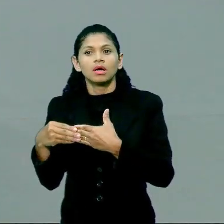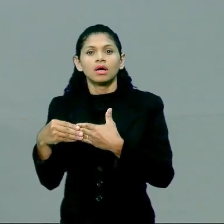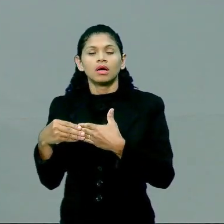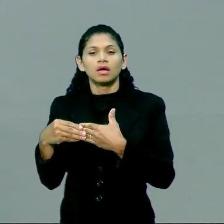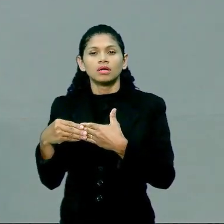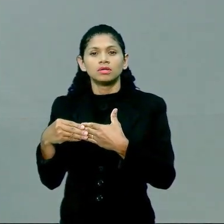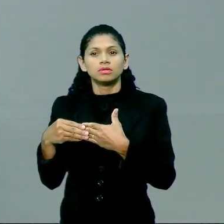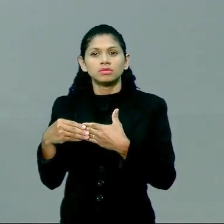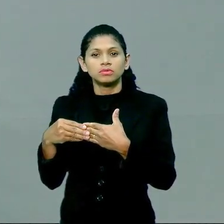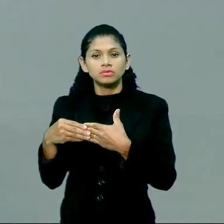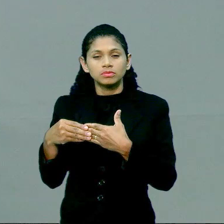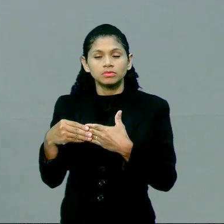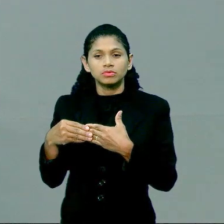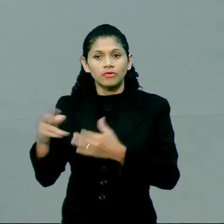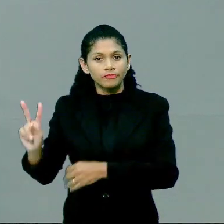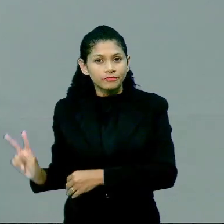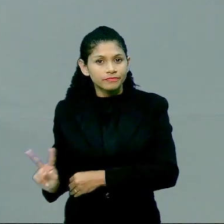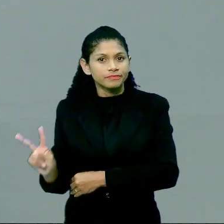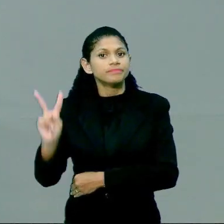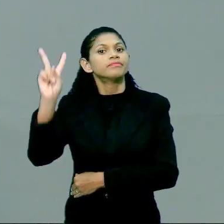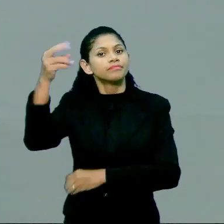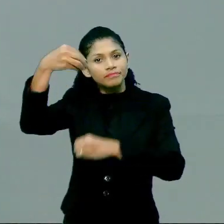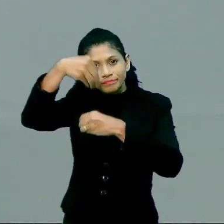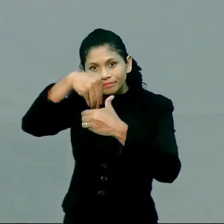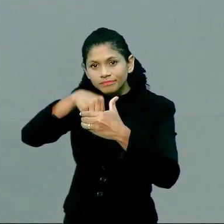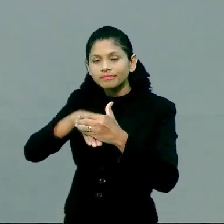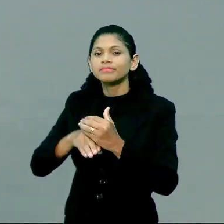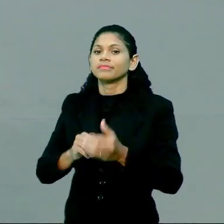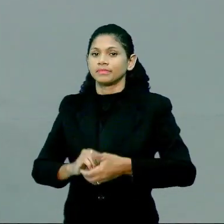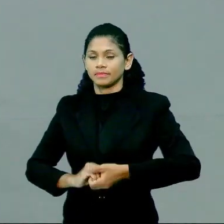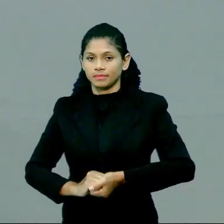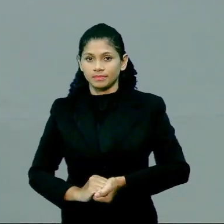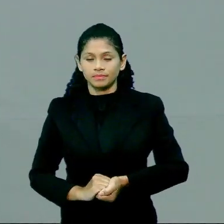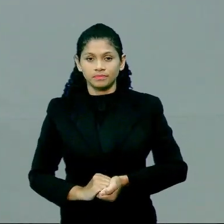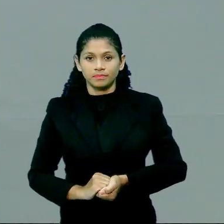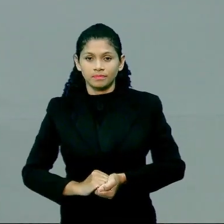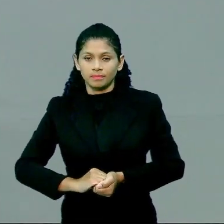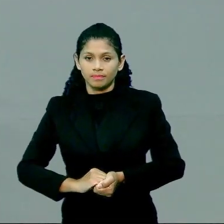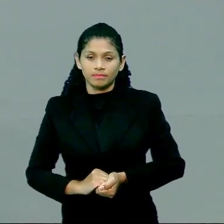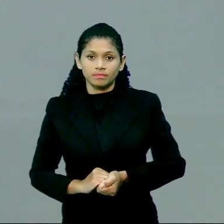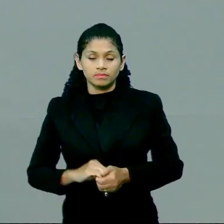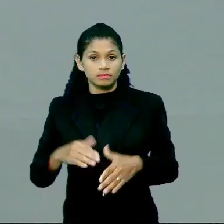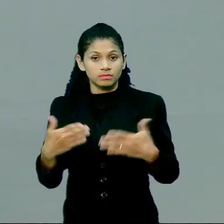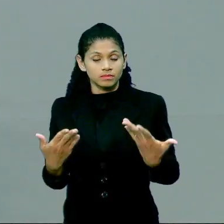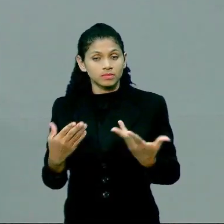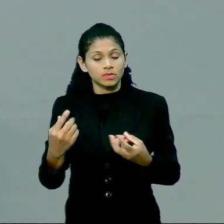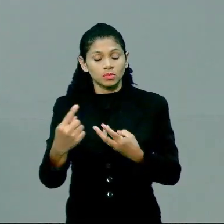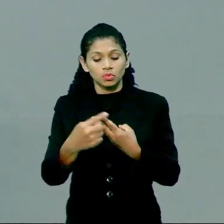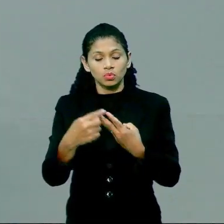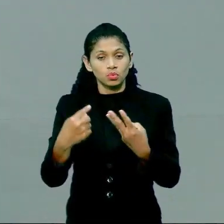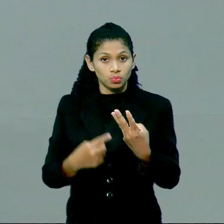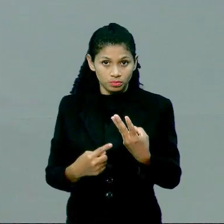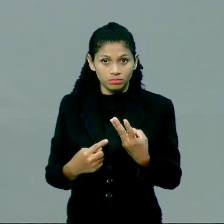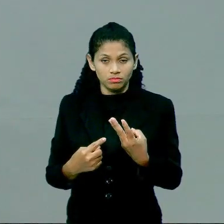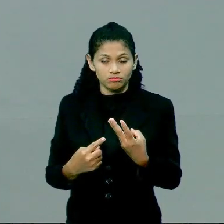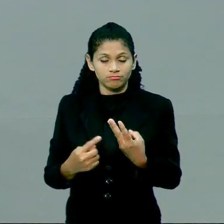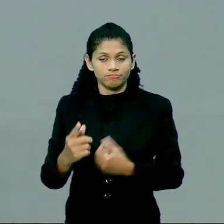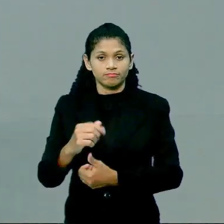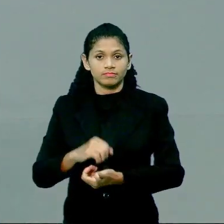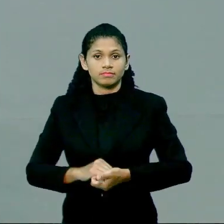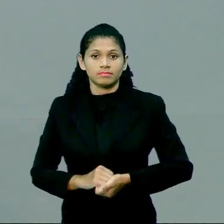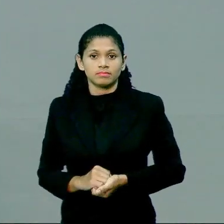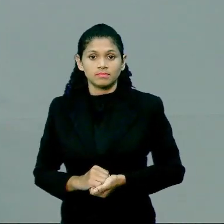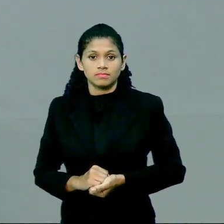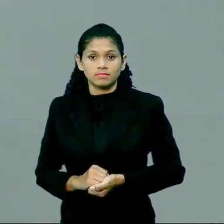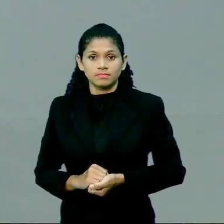moral valores ali embutidos então todos esses três aí né eles fazem parte